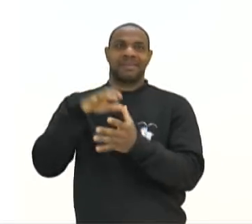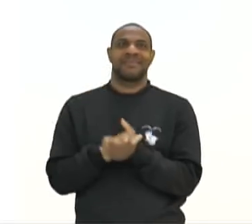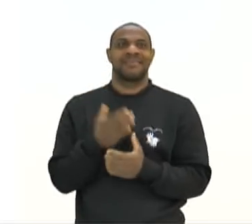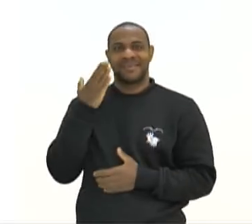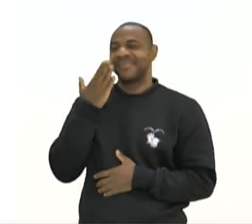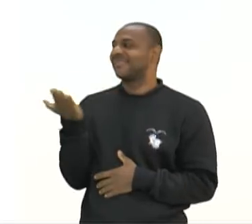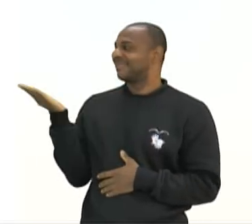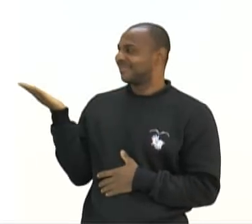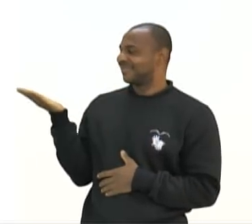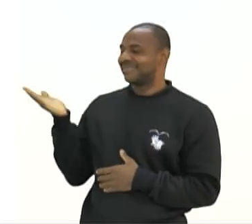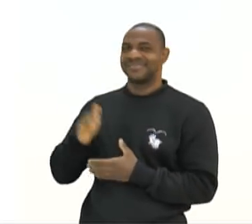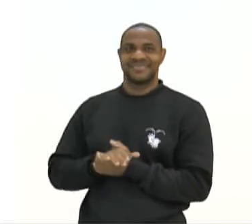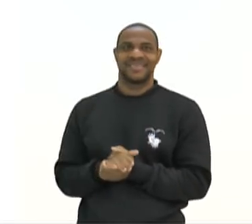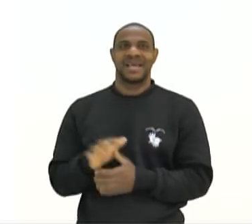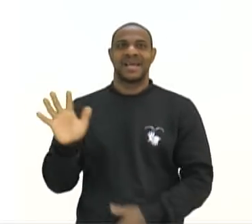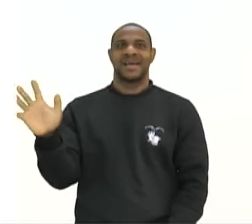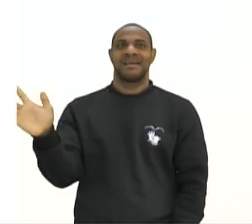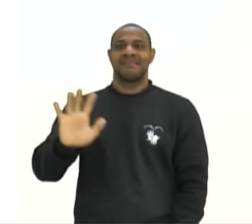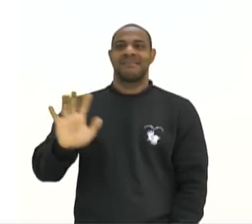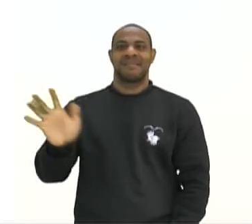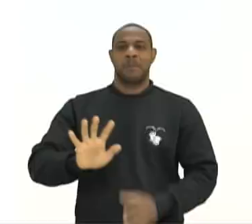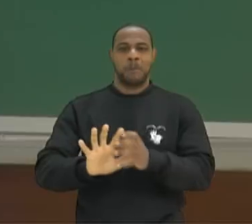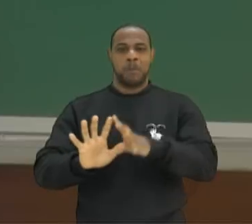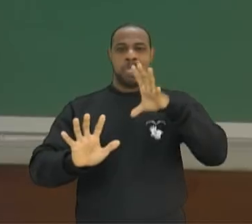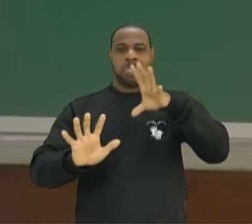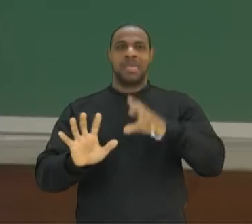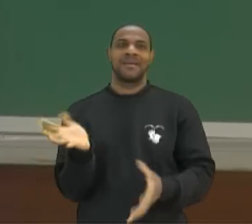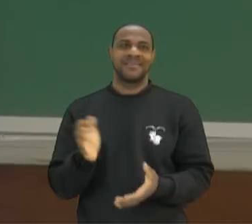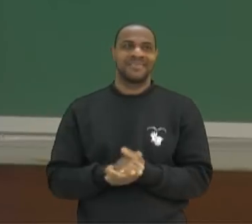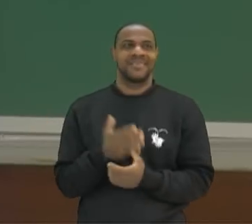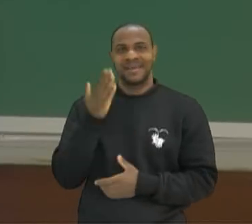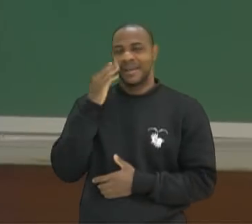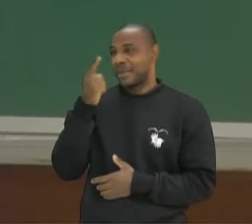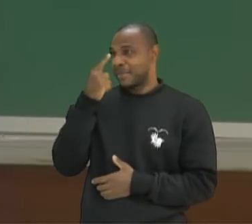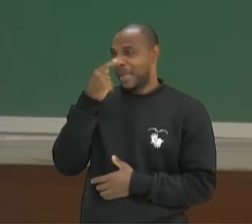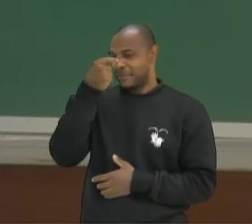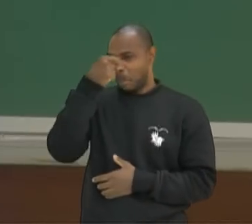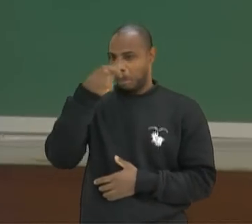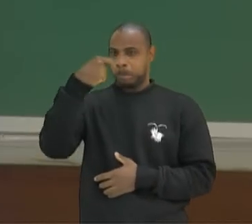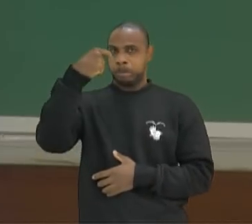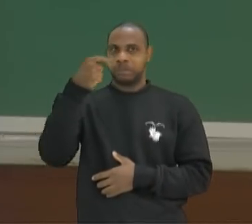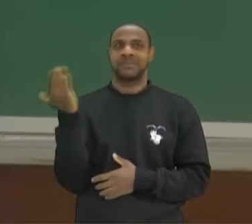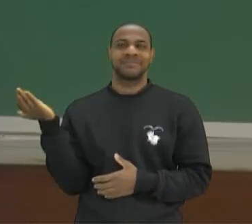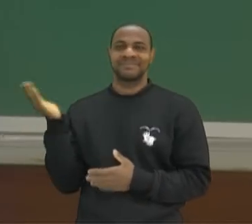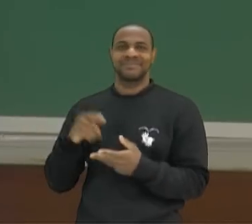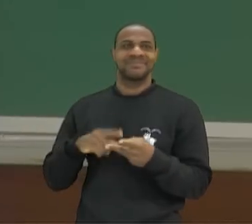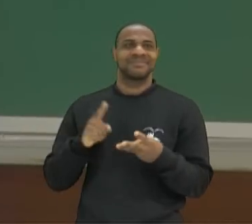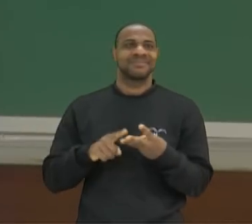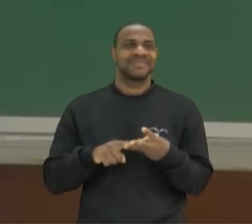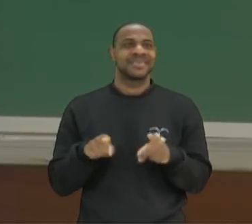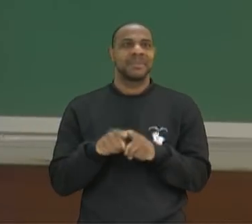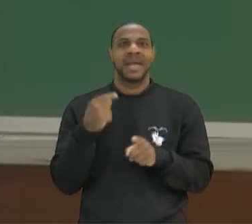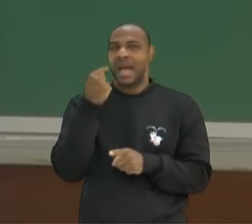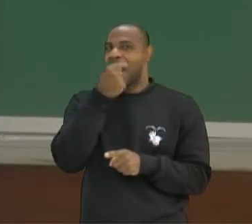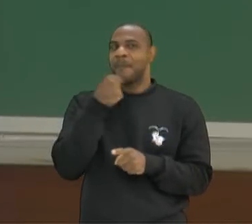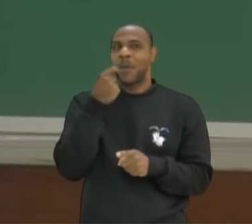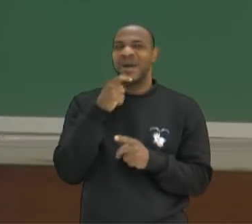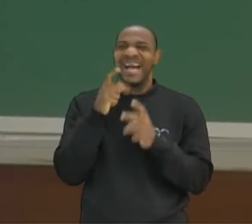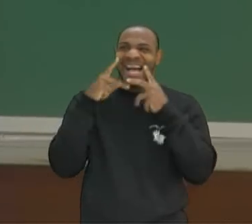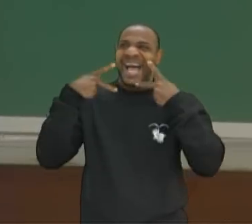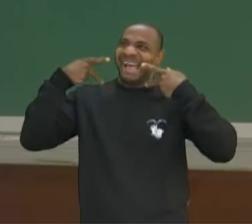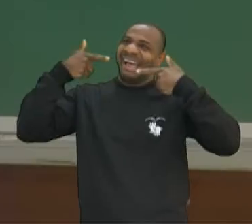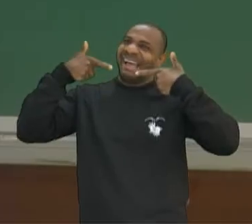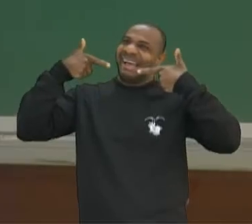ele se destacou pelos seus discursos maravilhosos, ok? O nariz também está destacado e a boca dele,